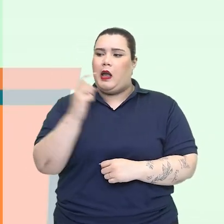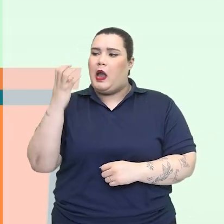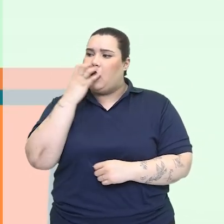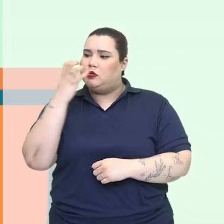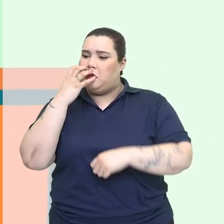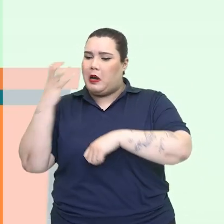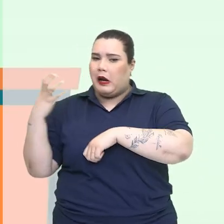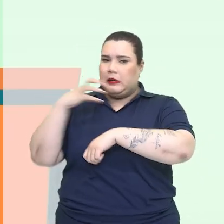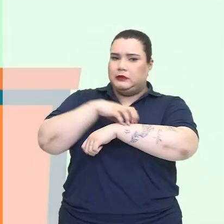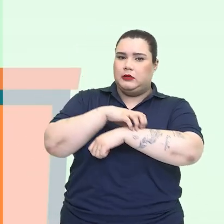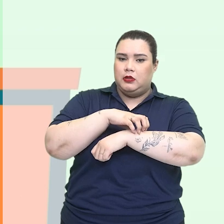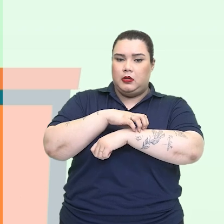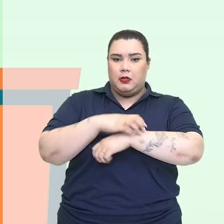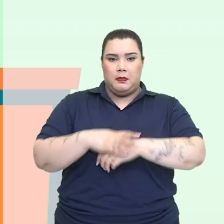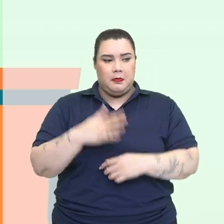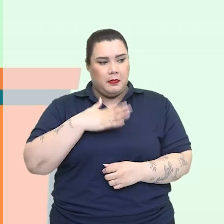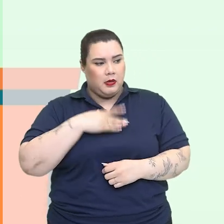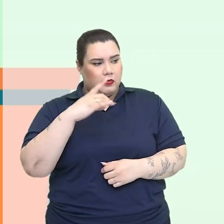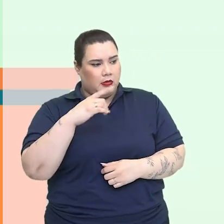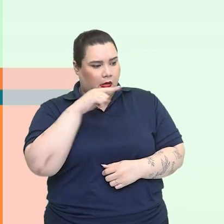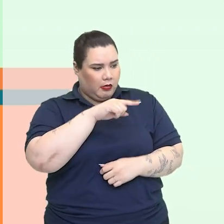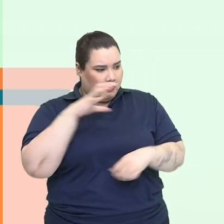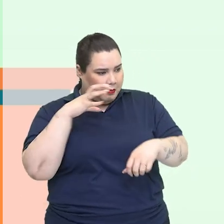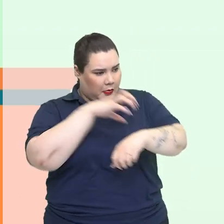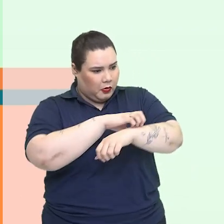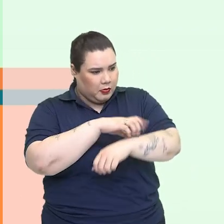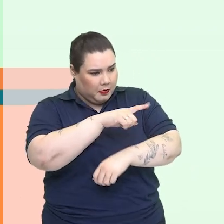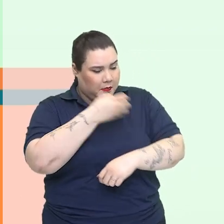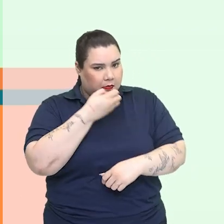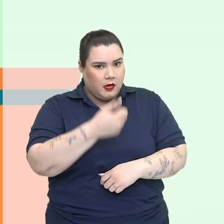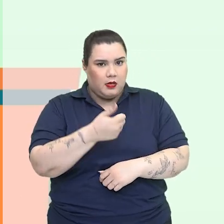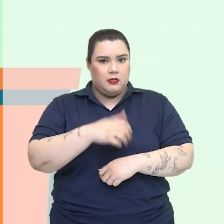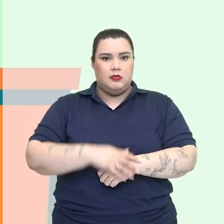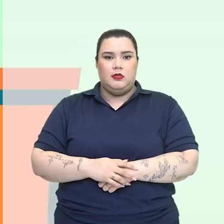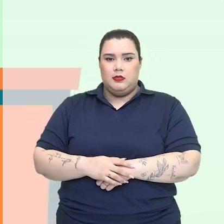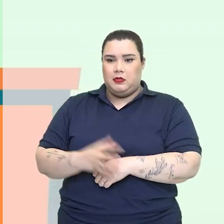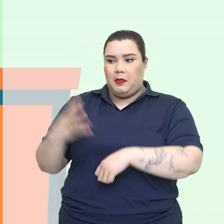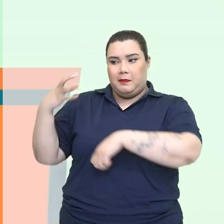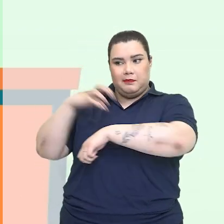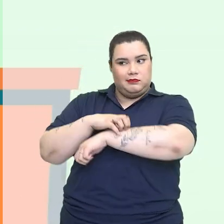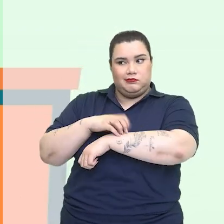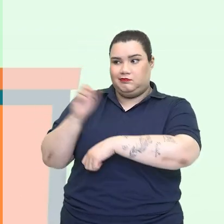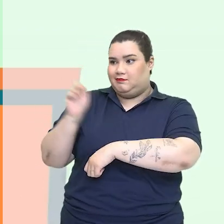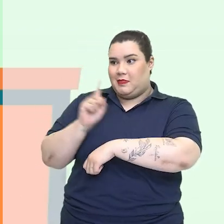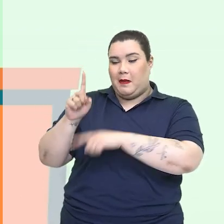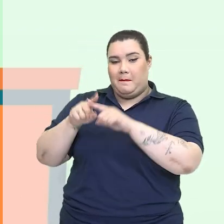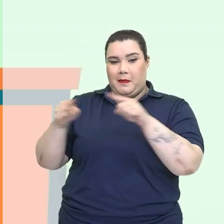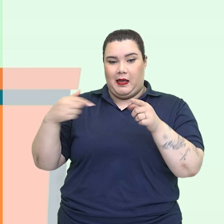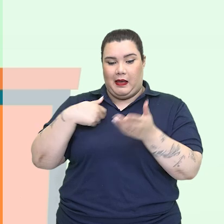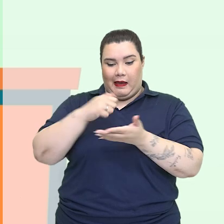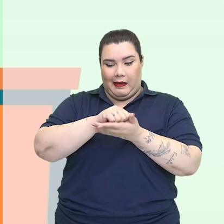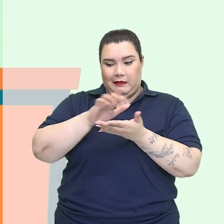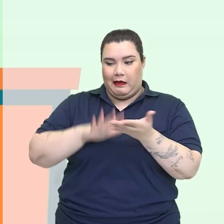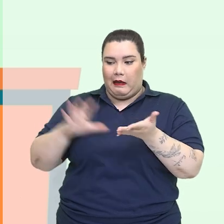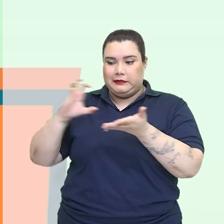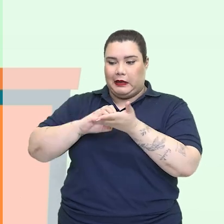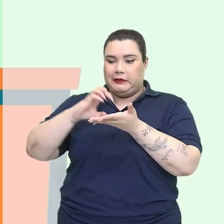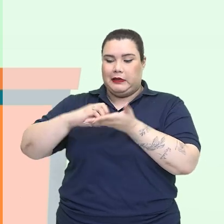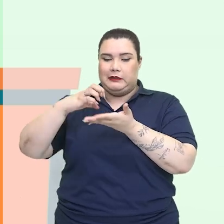professora. Nossa, e tá tudo bem? Ele mordeu você? Morder ele não mordeu, mas comeu toda a